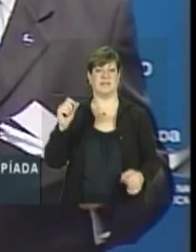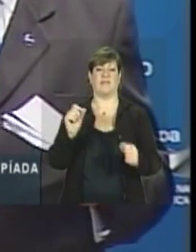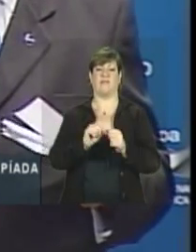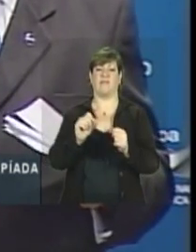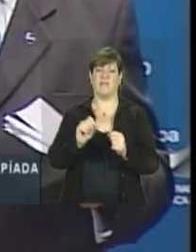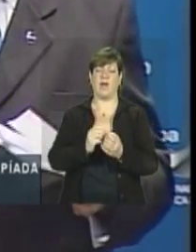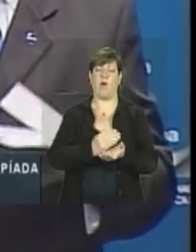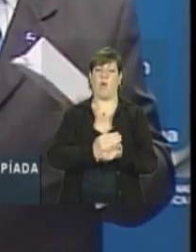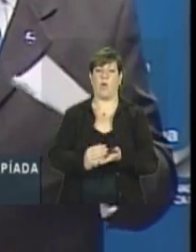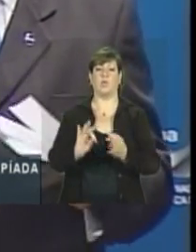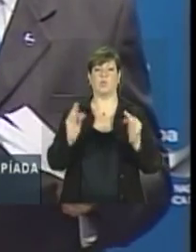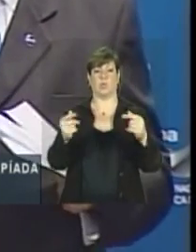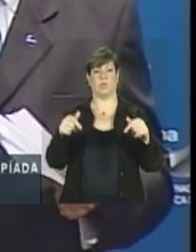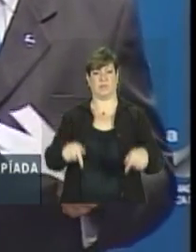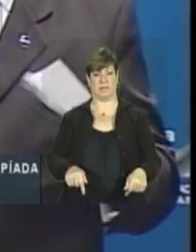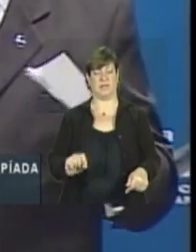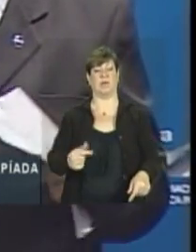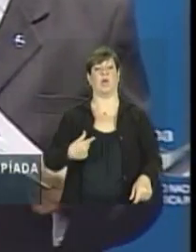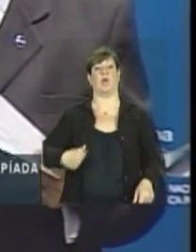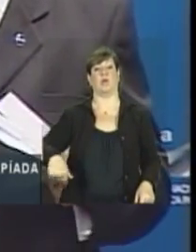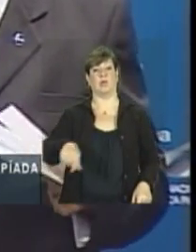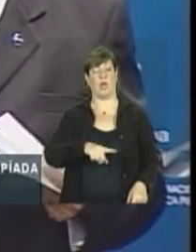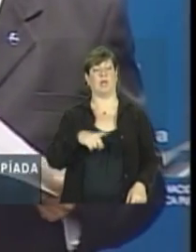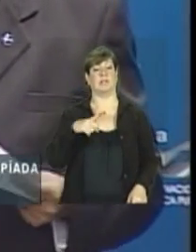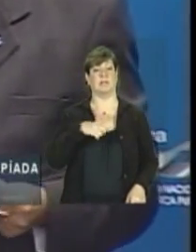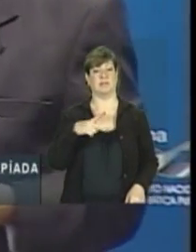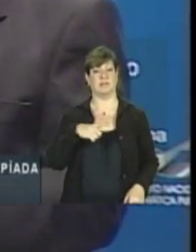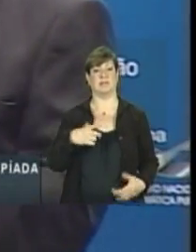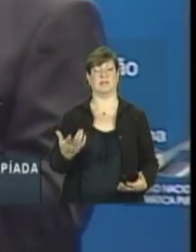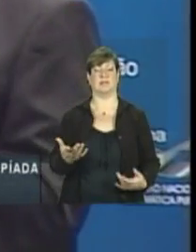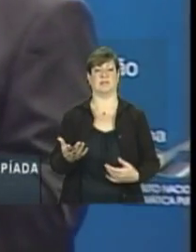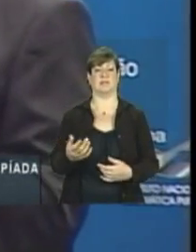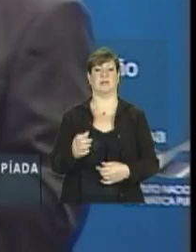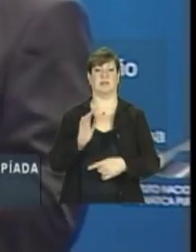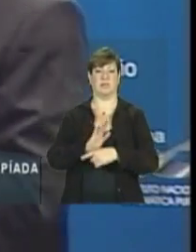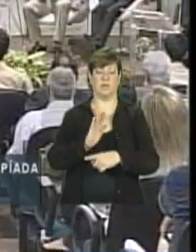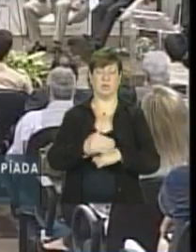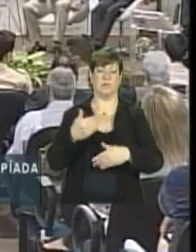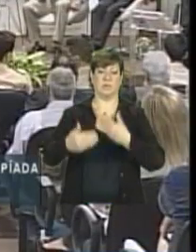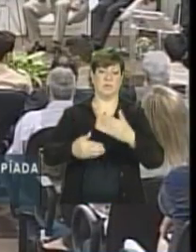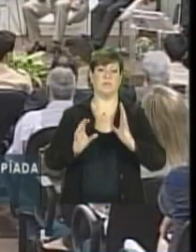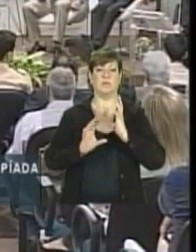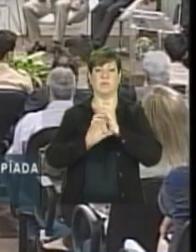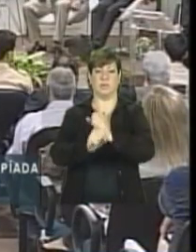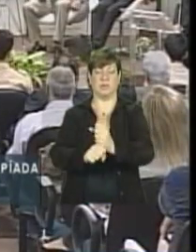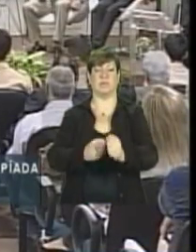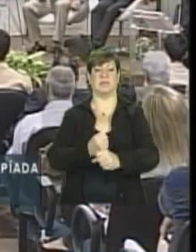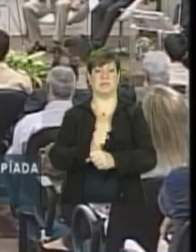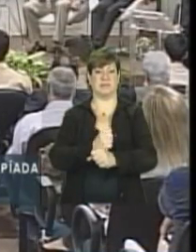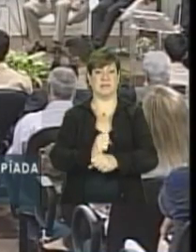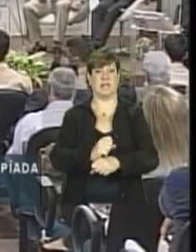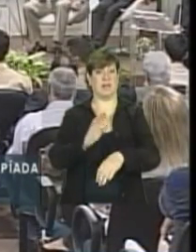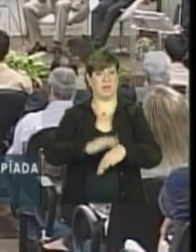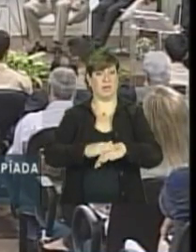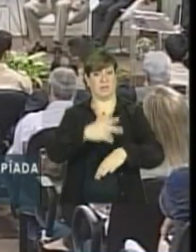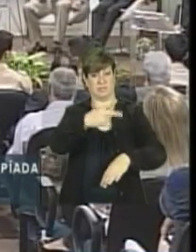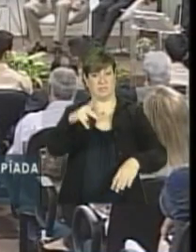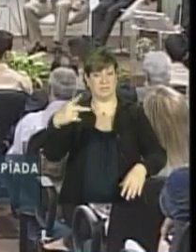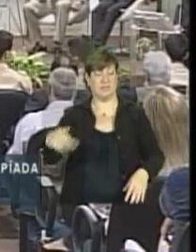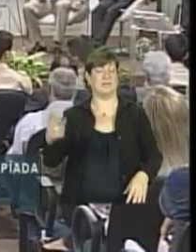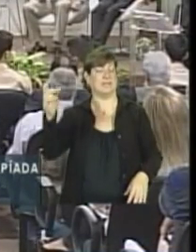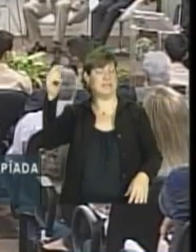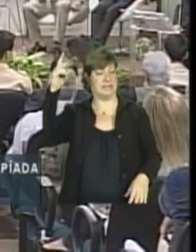tudo isso e nós temos apoiado ao longo dos anos uma iniciativa que é deles e que